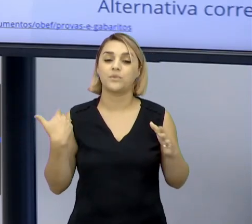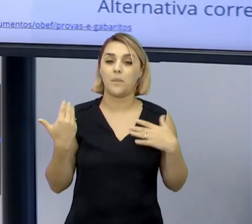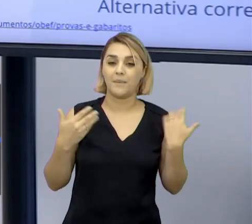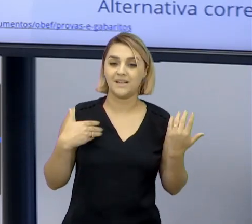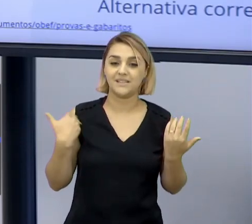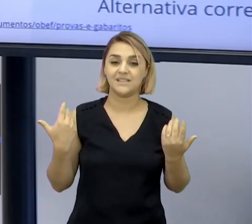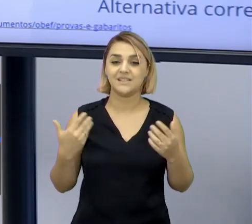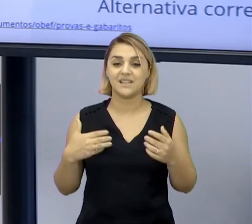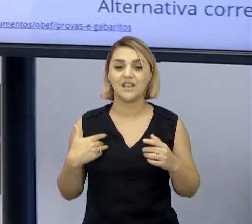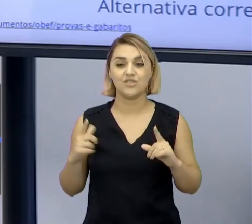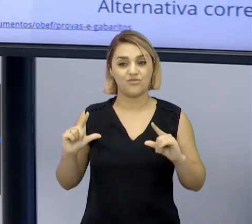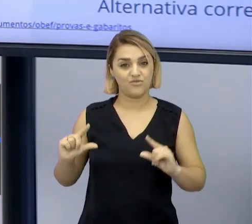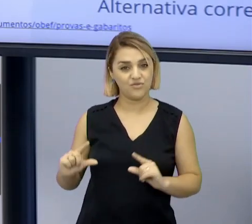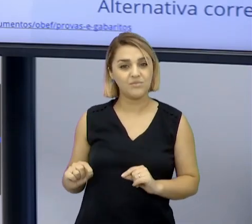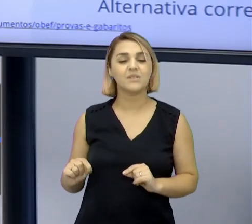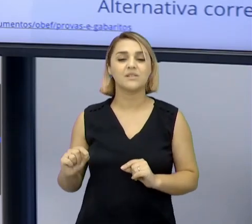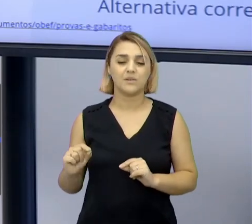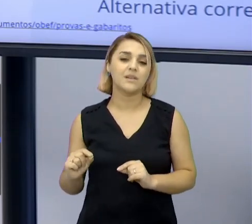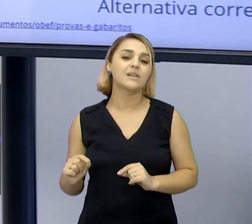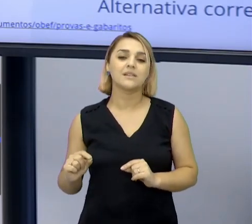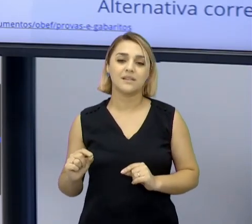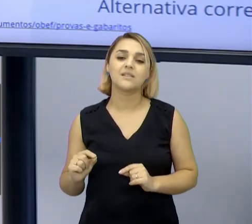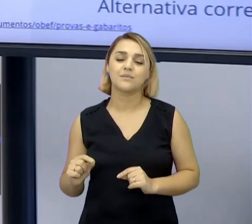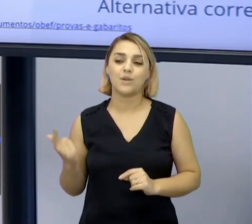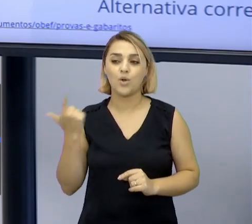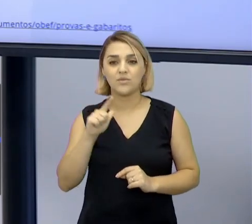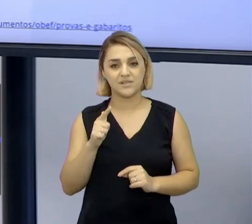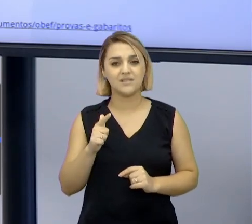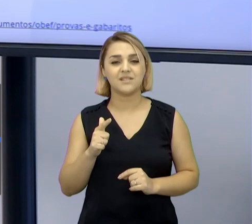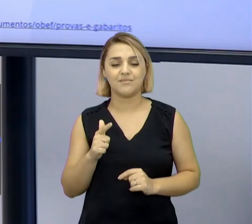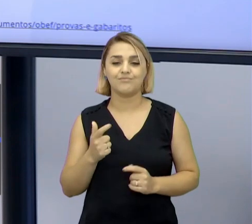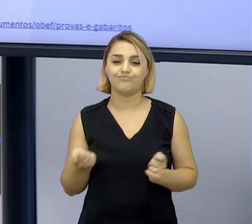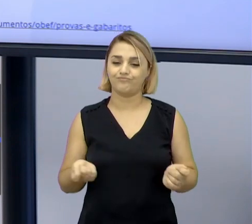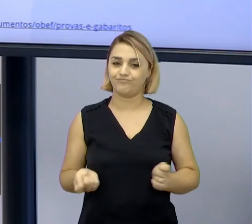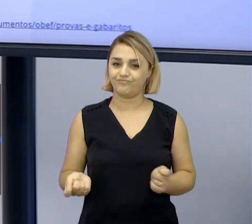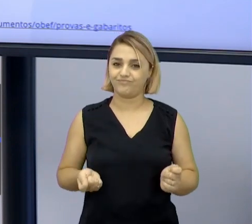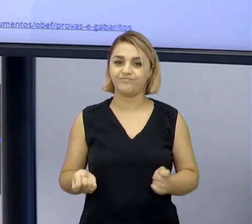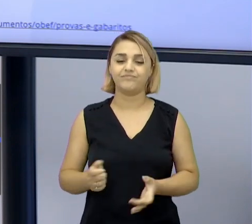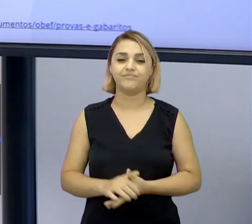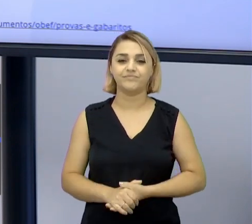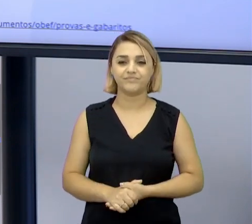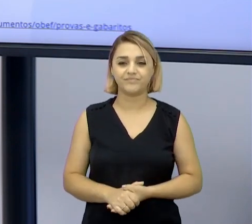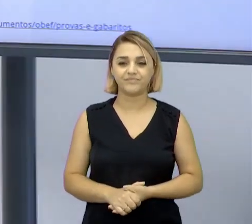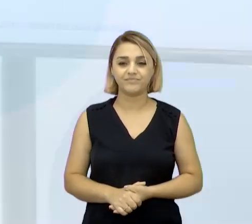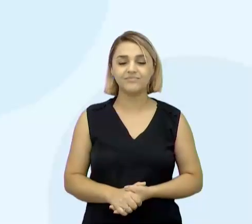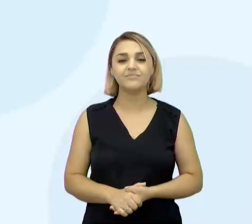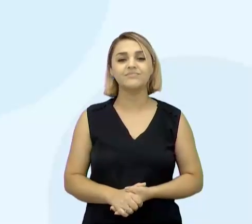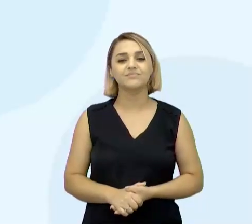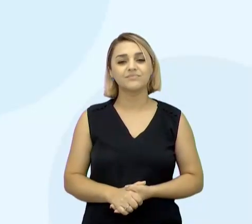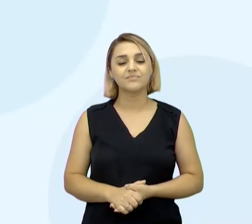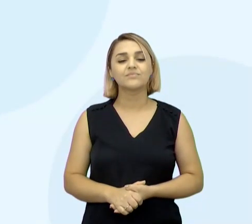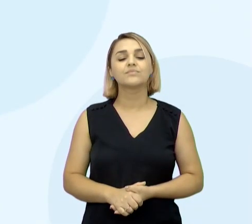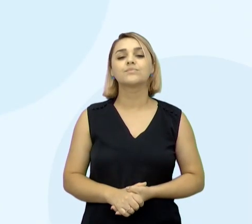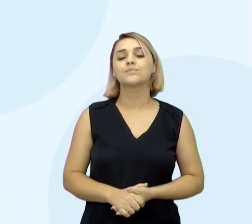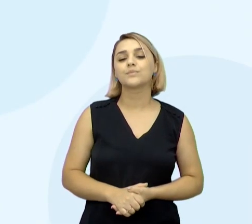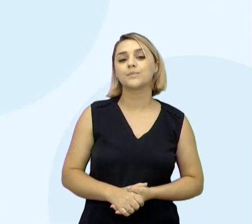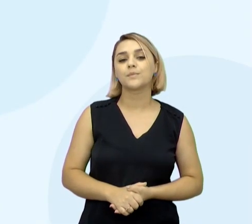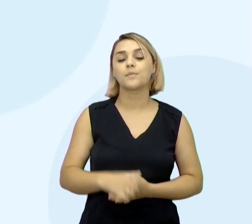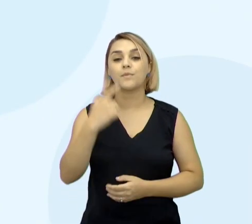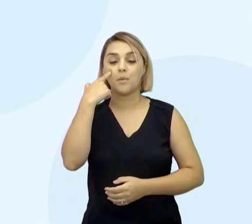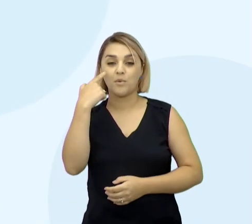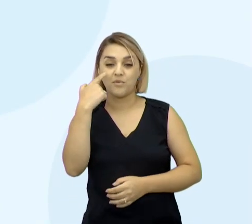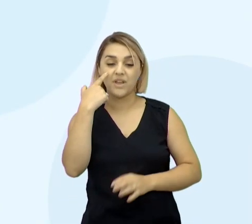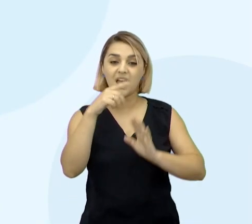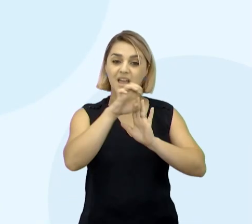coisas para poder caber no nosso bolso. Pensando aí num outro exercício,